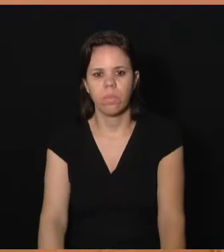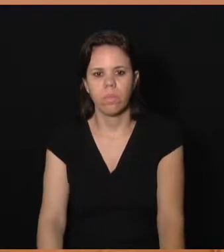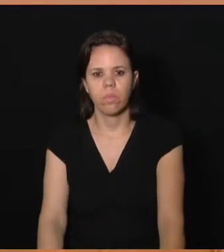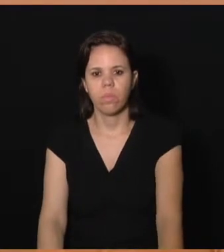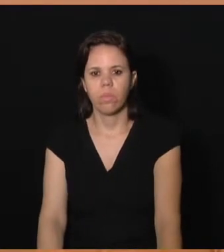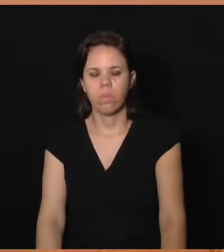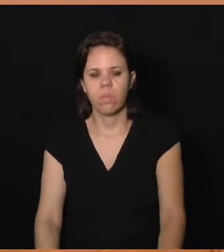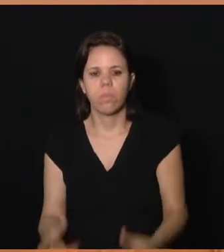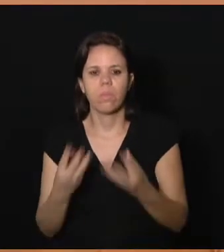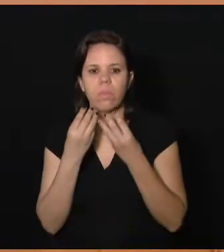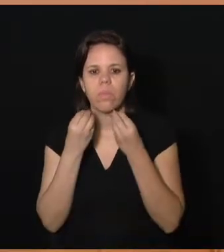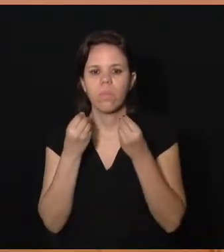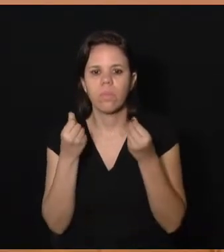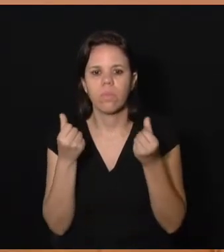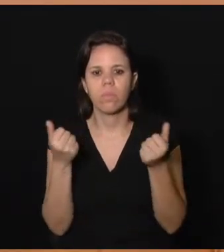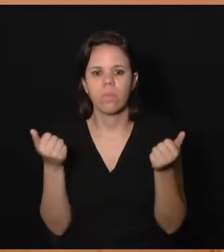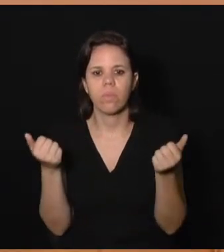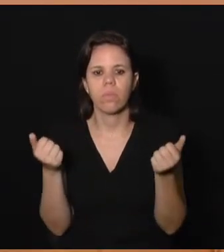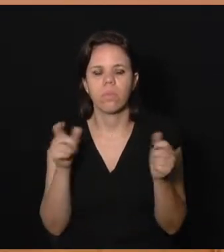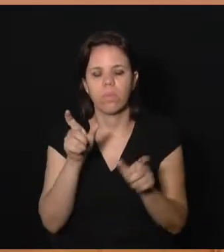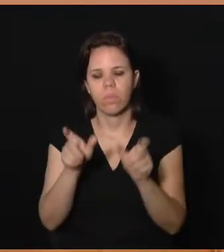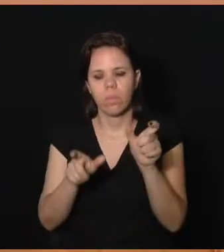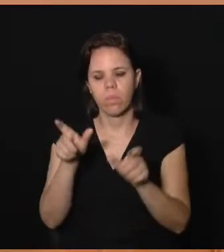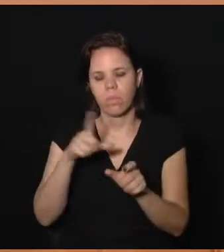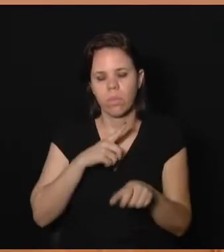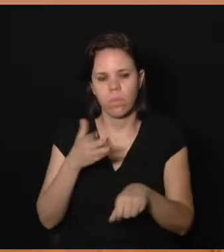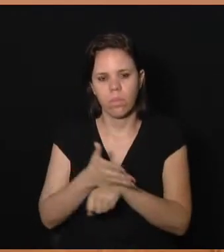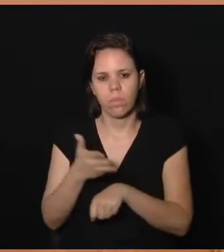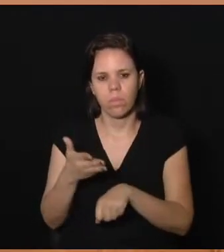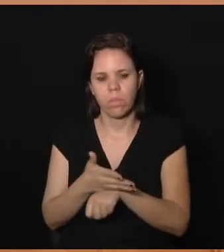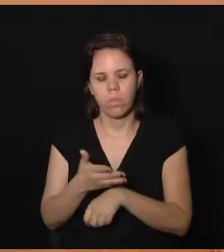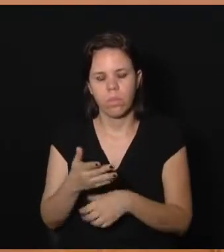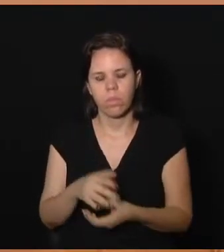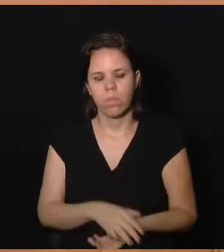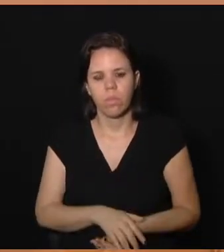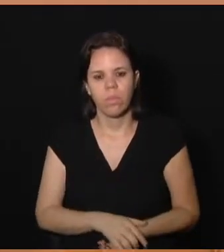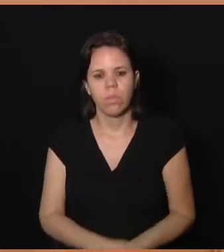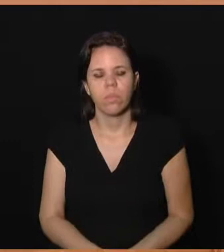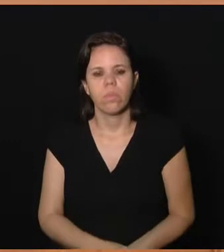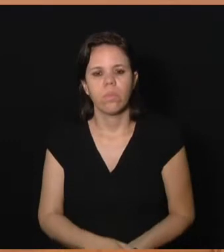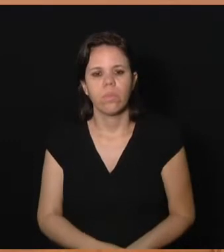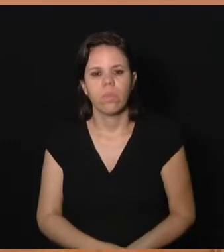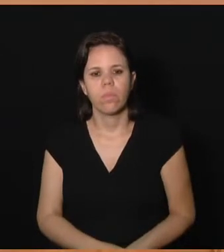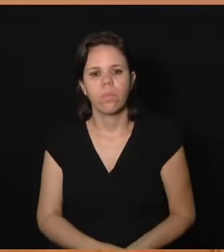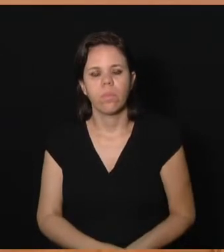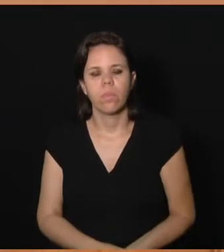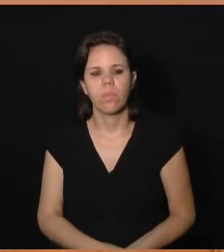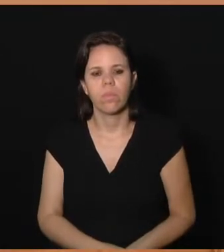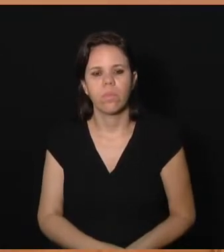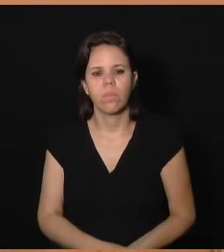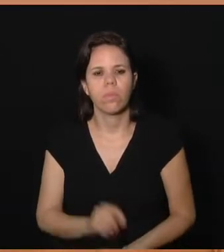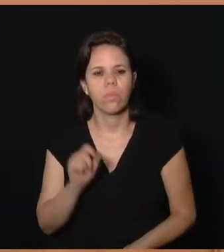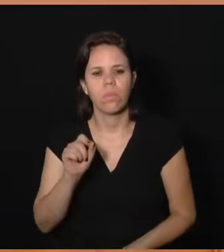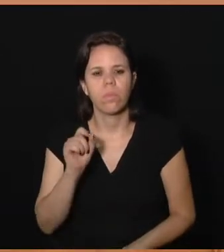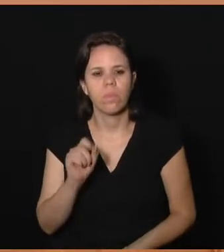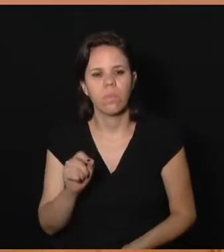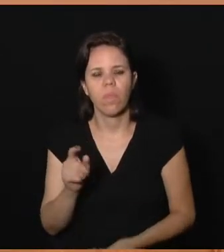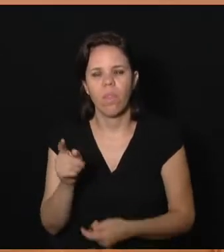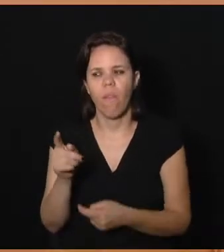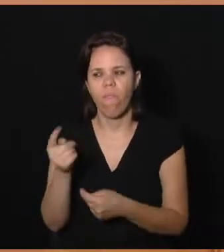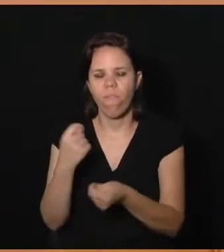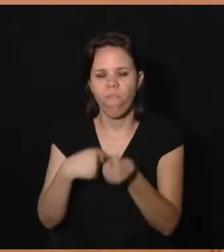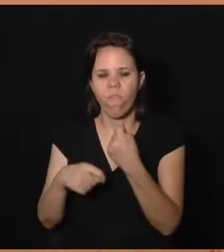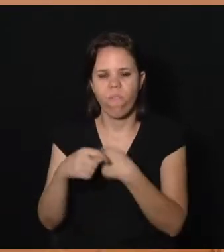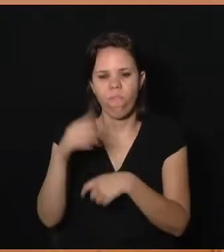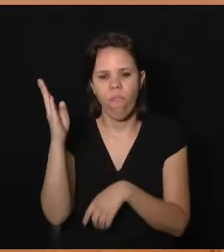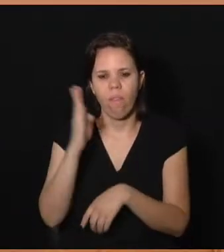a qualidade aqui das pessoas que estão participando aqui do debate, né? A balança comercial brasileira,